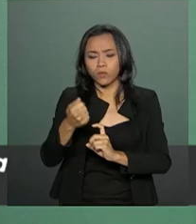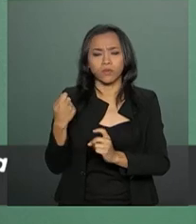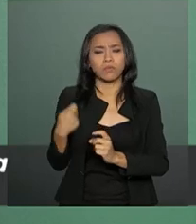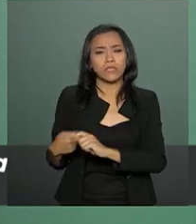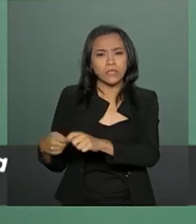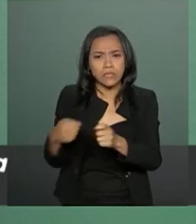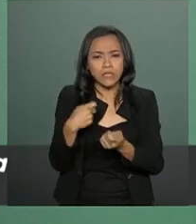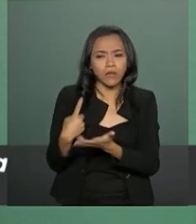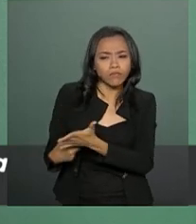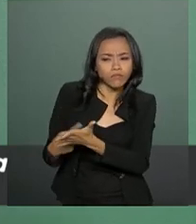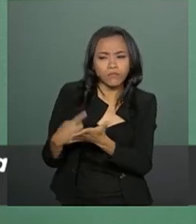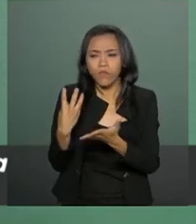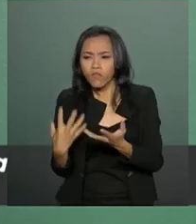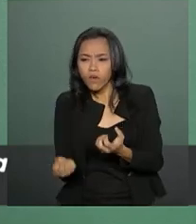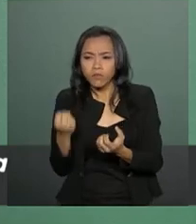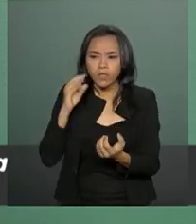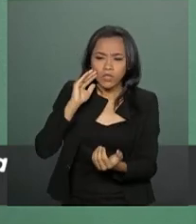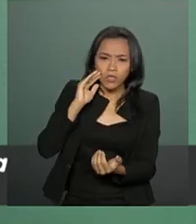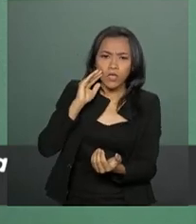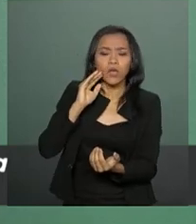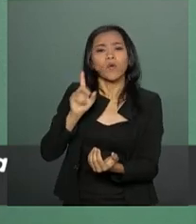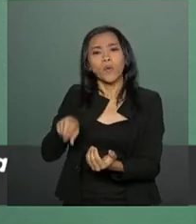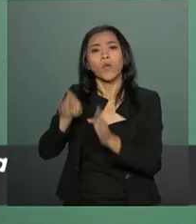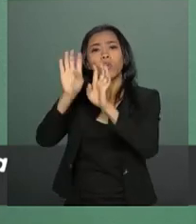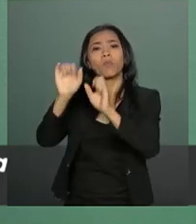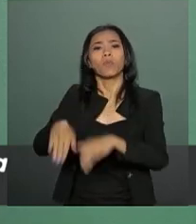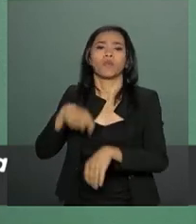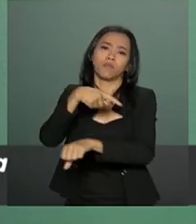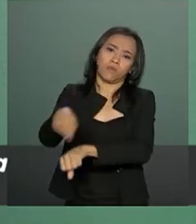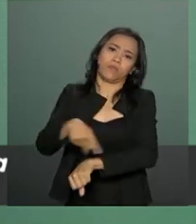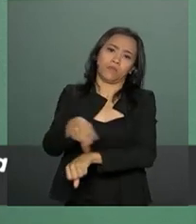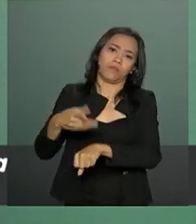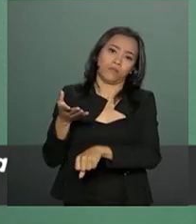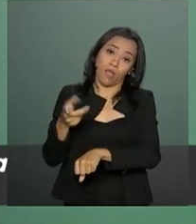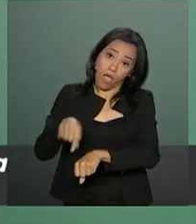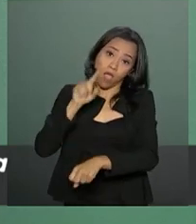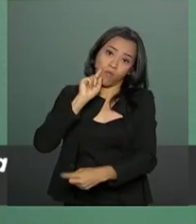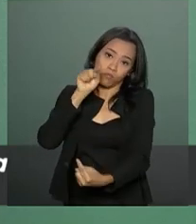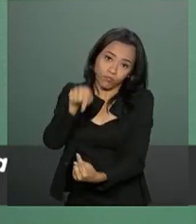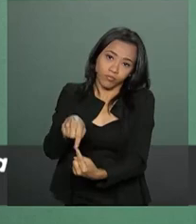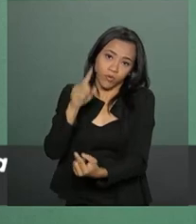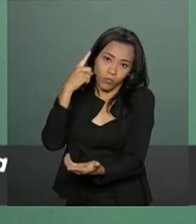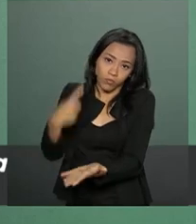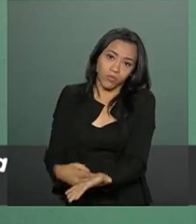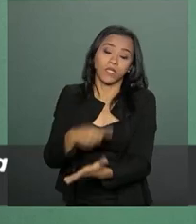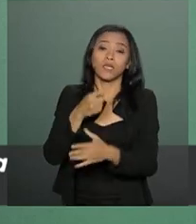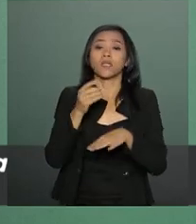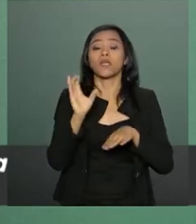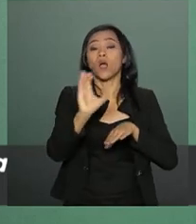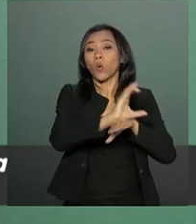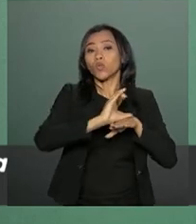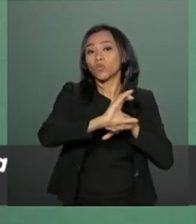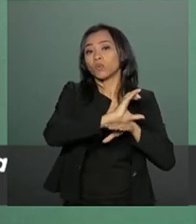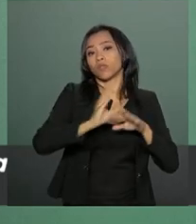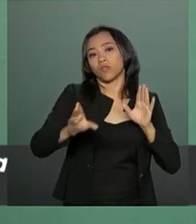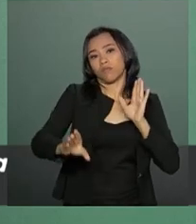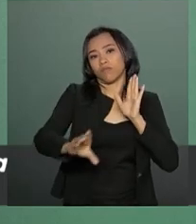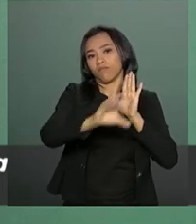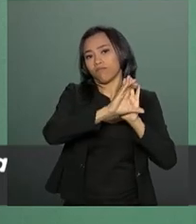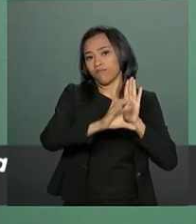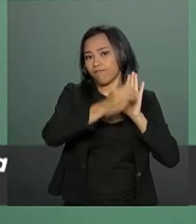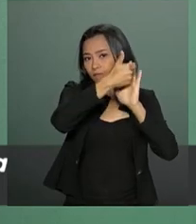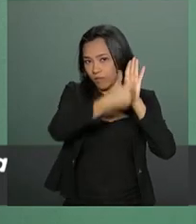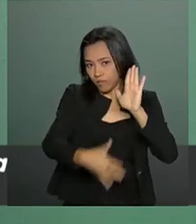visar buscar o bem comum não é esta é a missão que a constituição entrega a todos os brasileiros